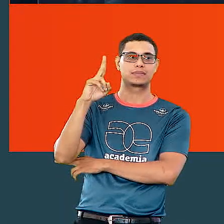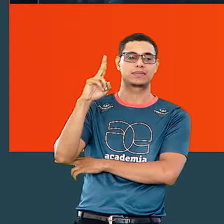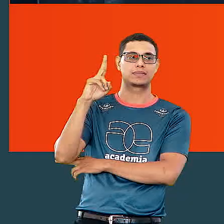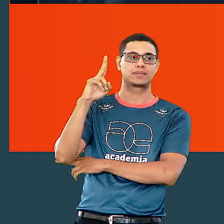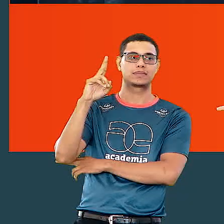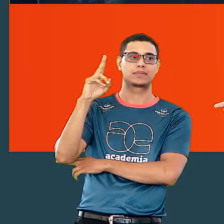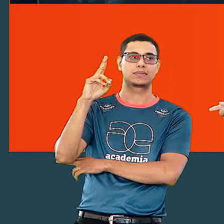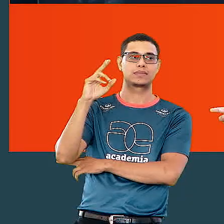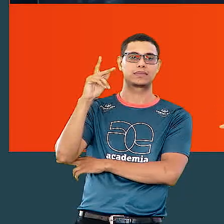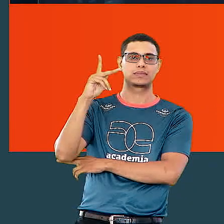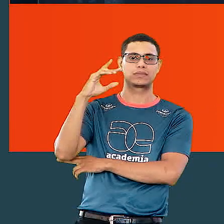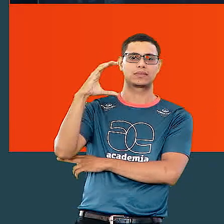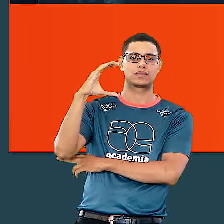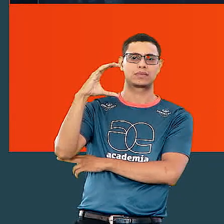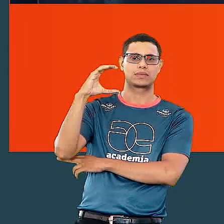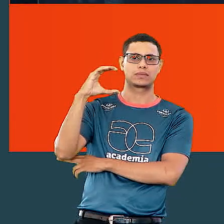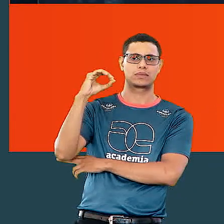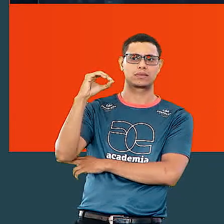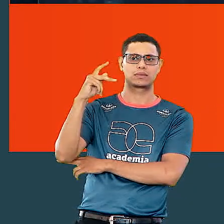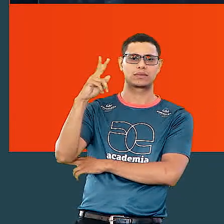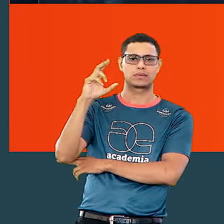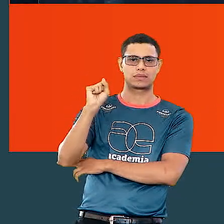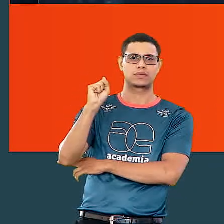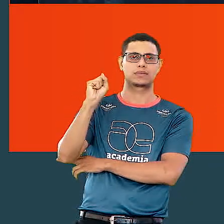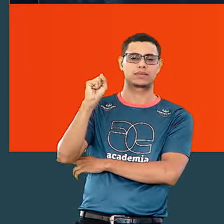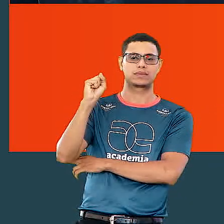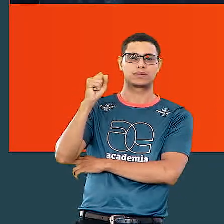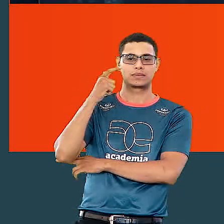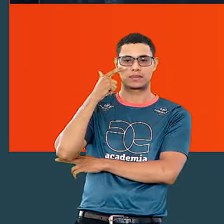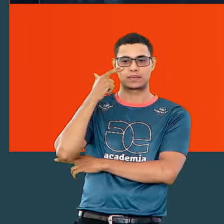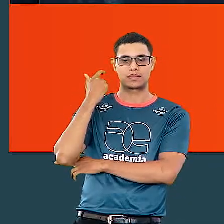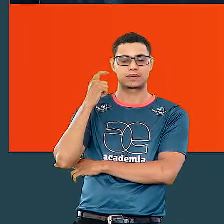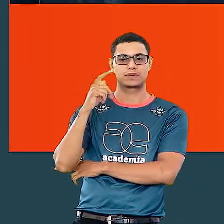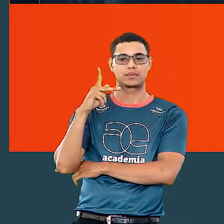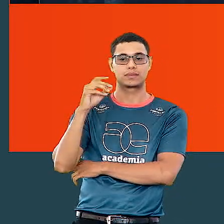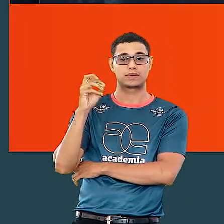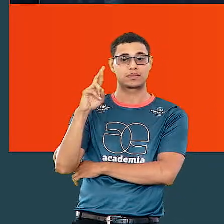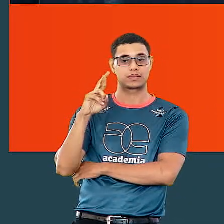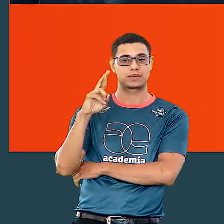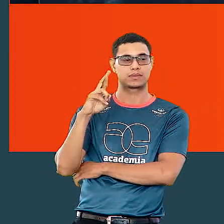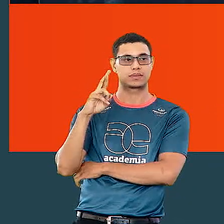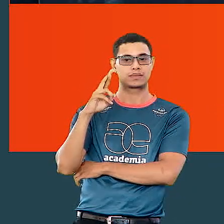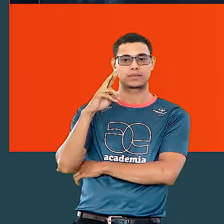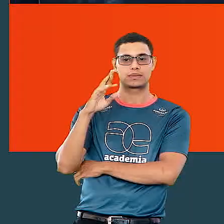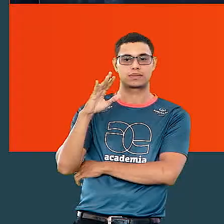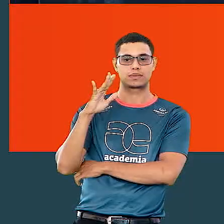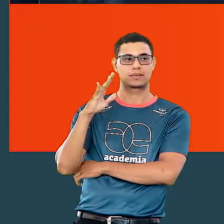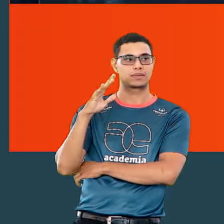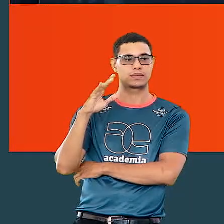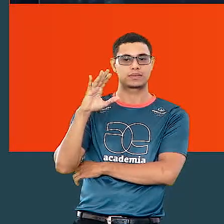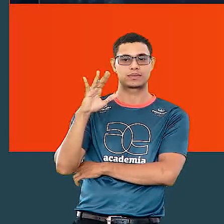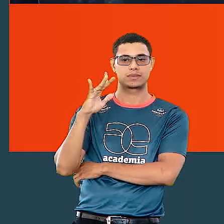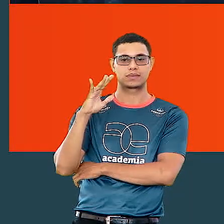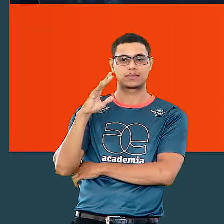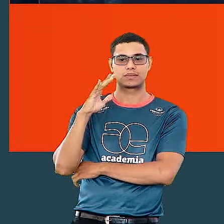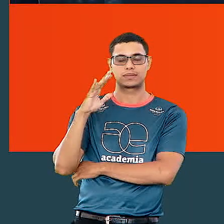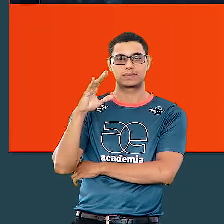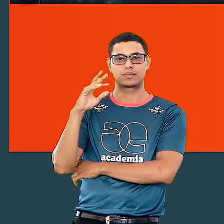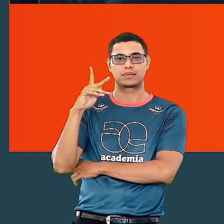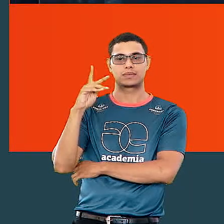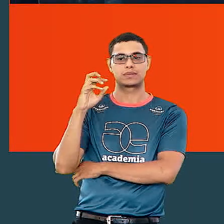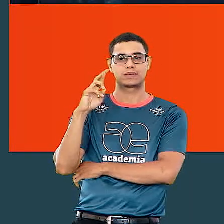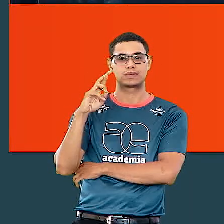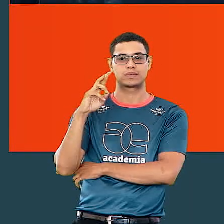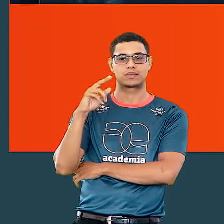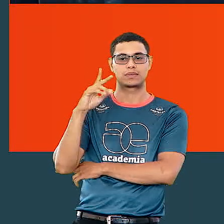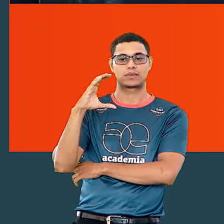C-O-P-U-S. C-O-P-U-S. Habeas corpus. No dia que você for preso, não, quer dizer, não seja, tá certo? Garanta